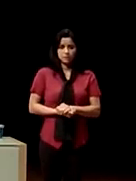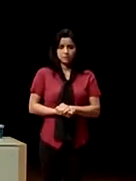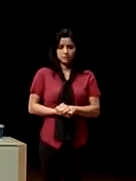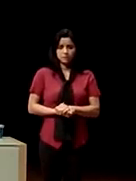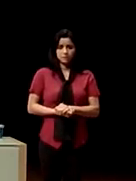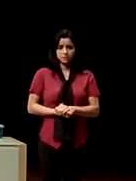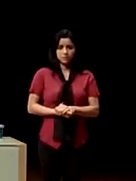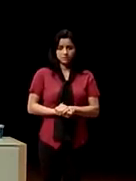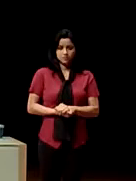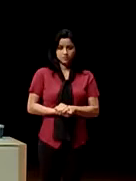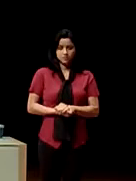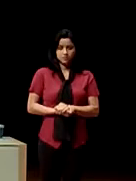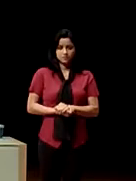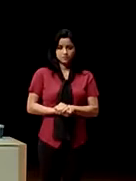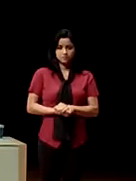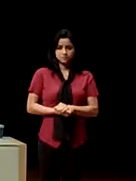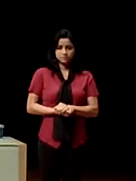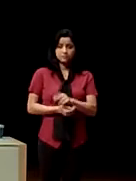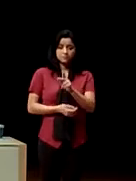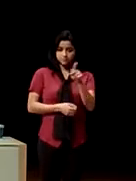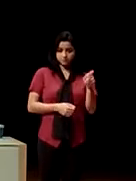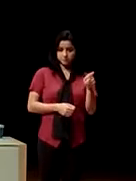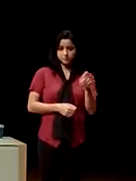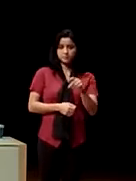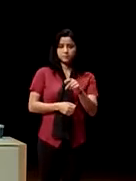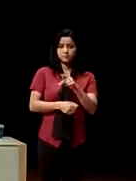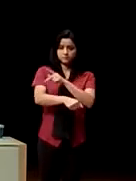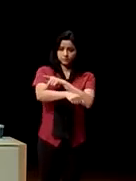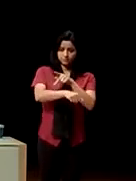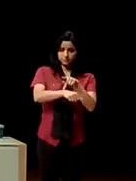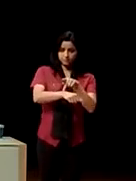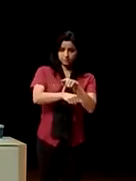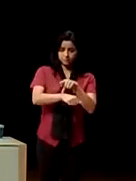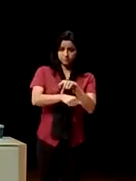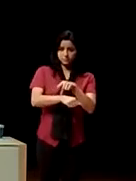of Eastern Finland. Eu sou professor de